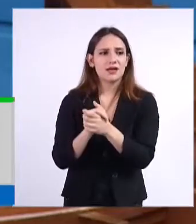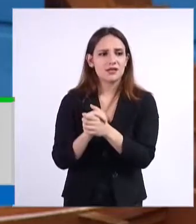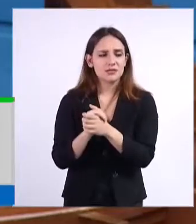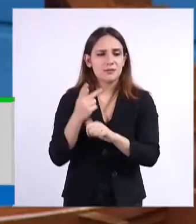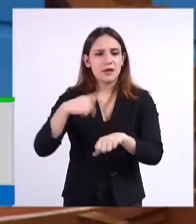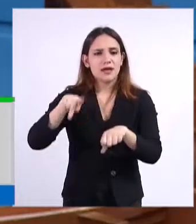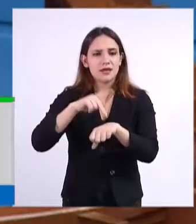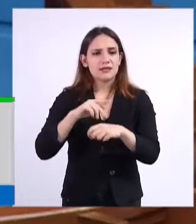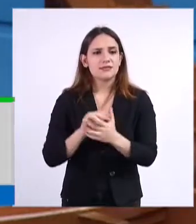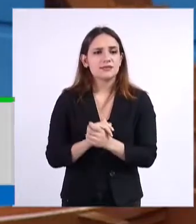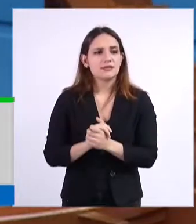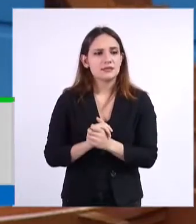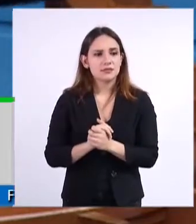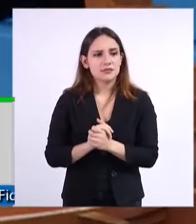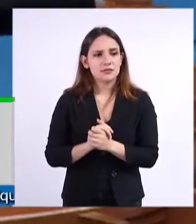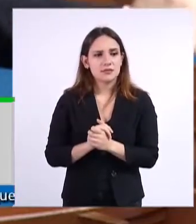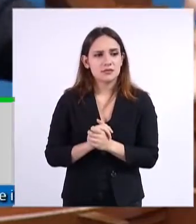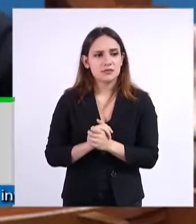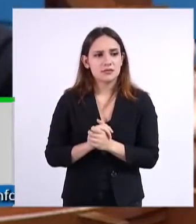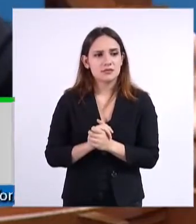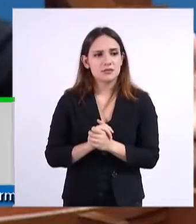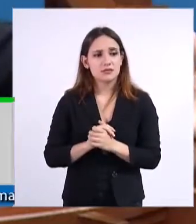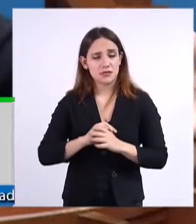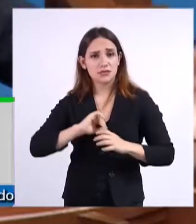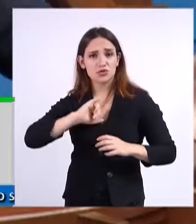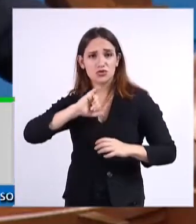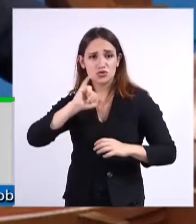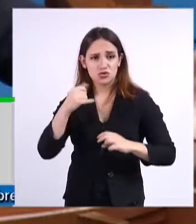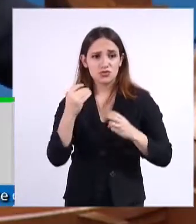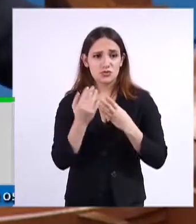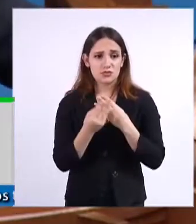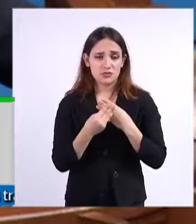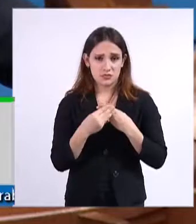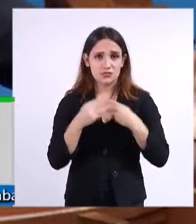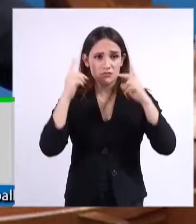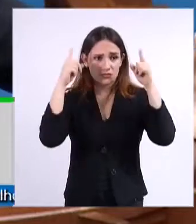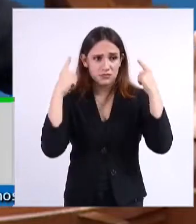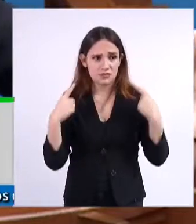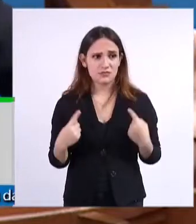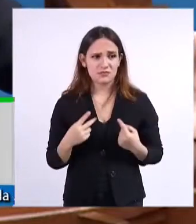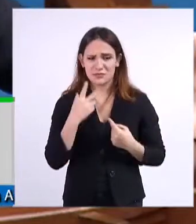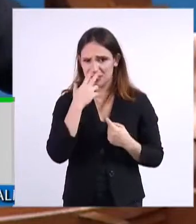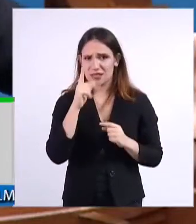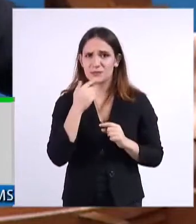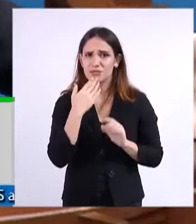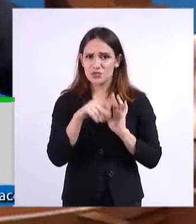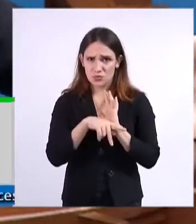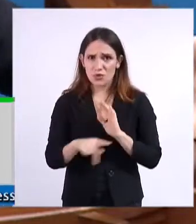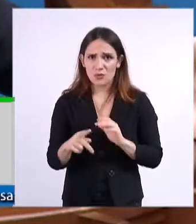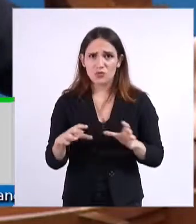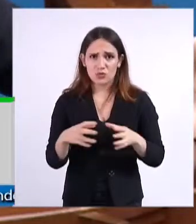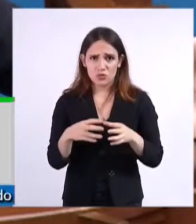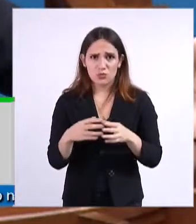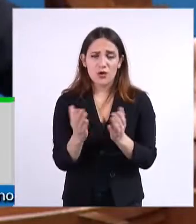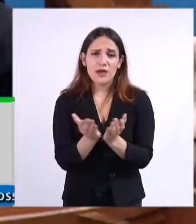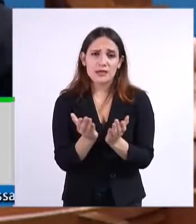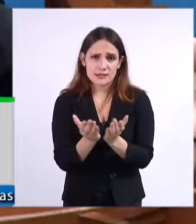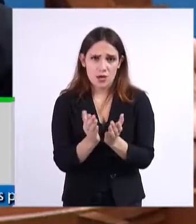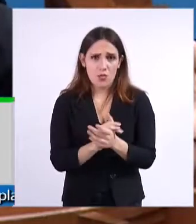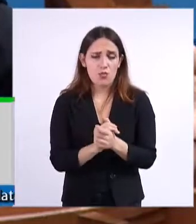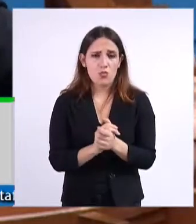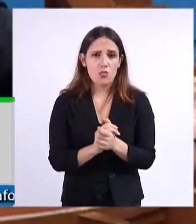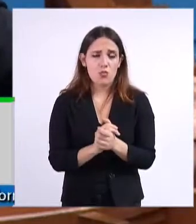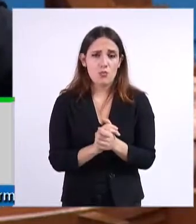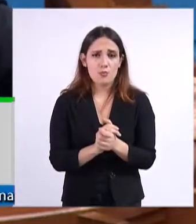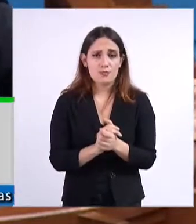alegrar a bancada evangélica, que eu saiba, parece que foi um pedido deles, e